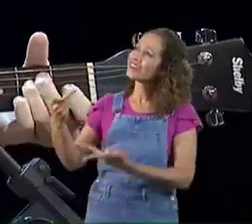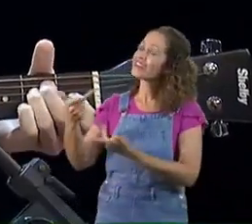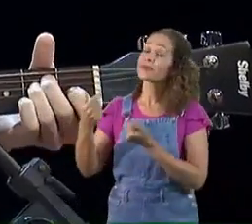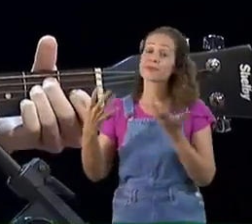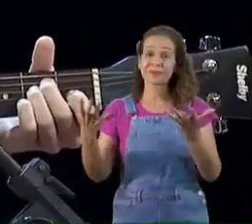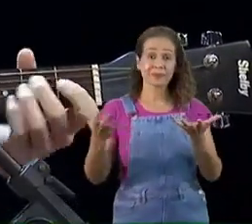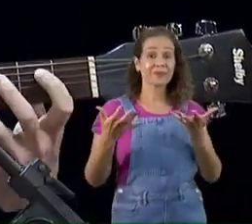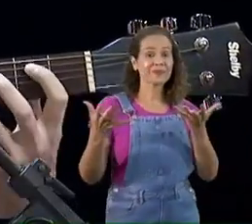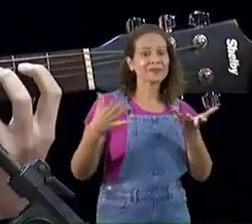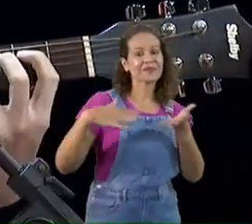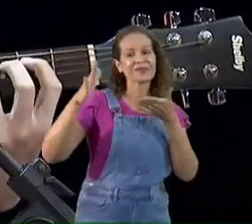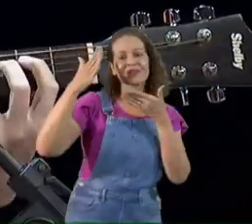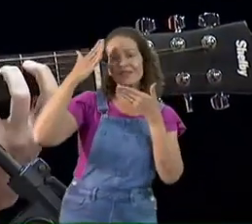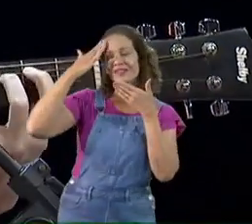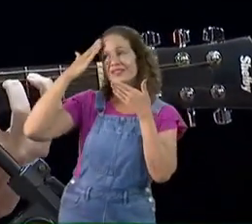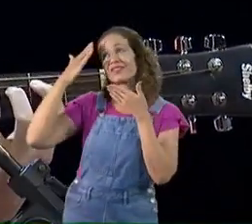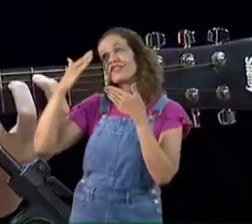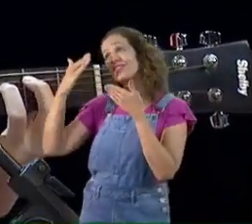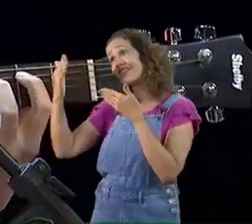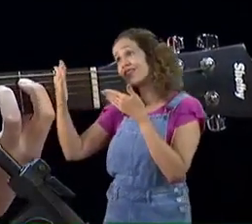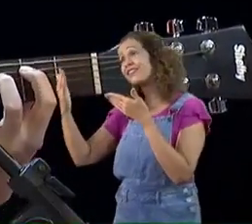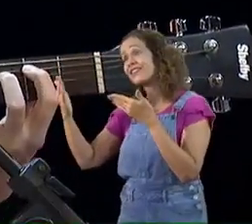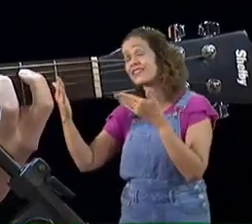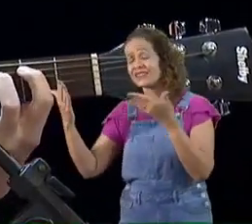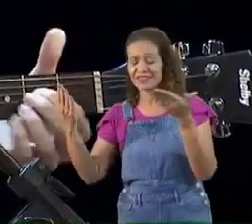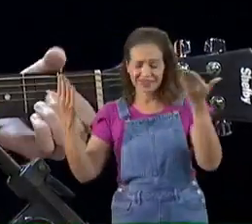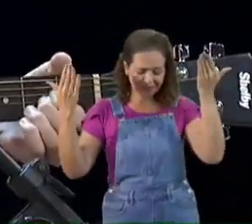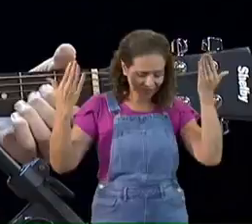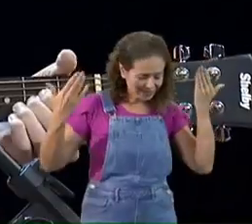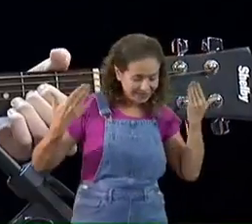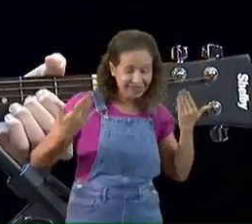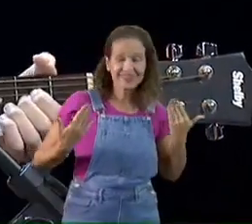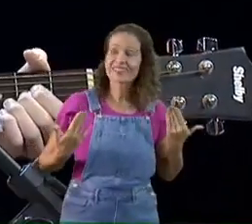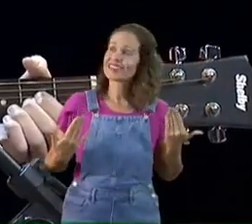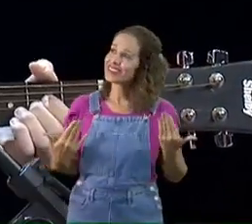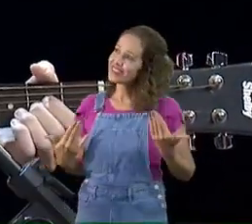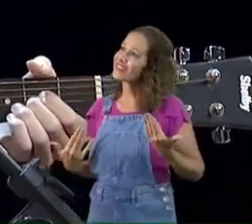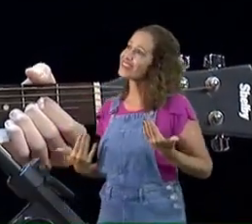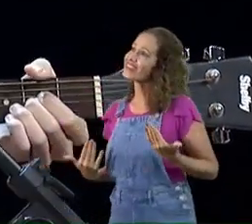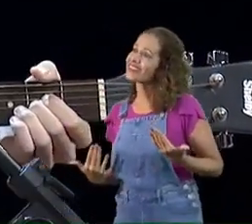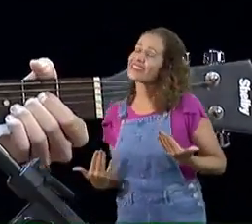te agradecer com todo o meu